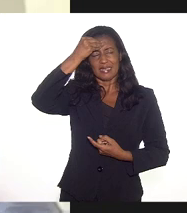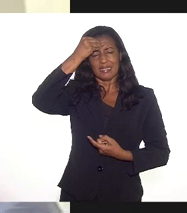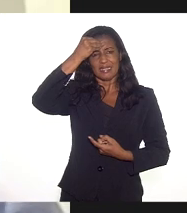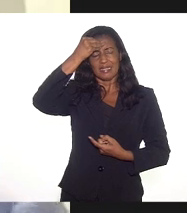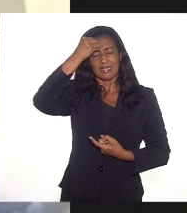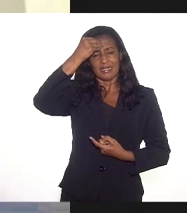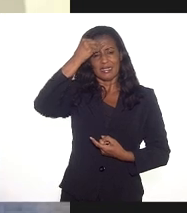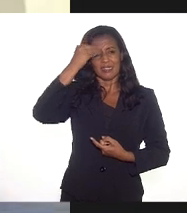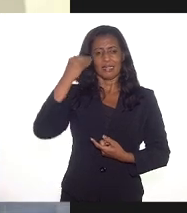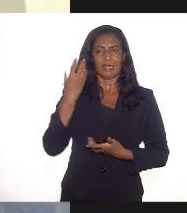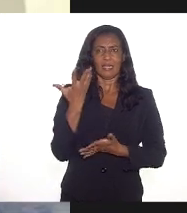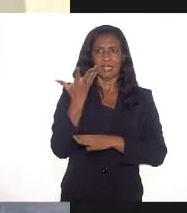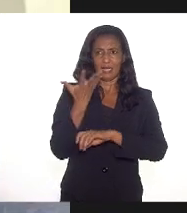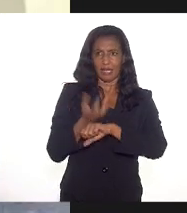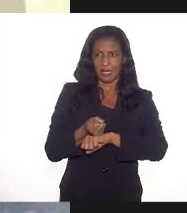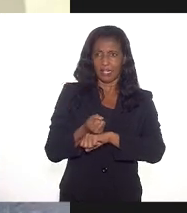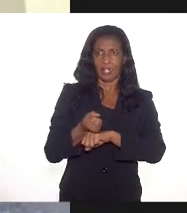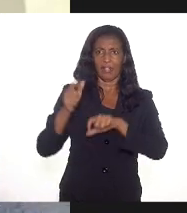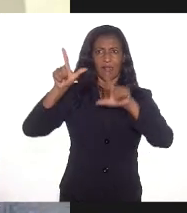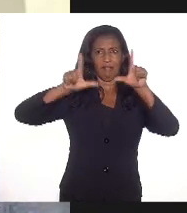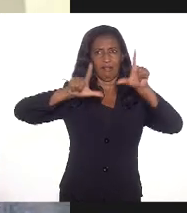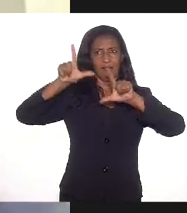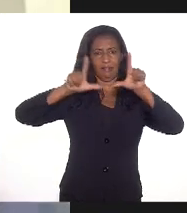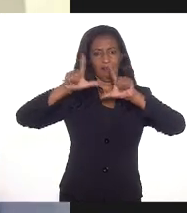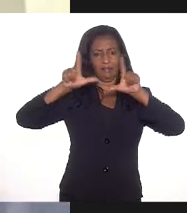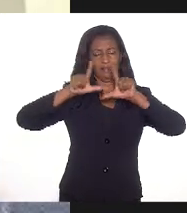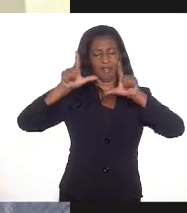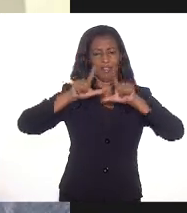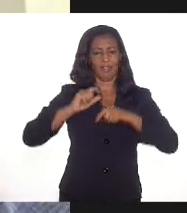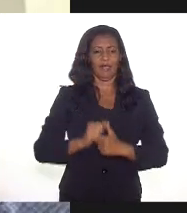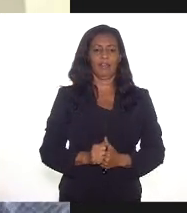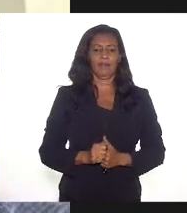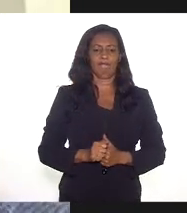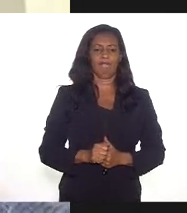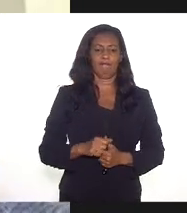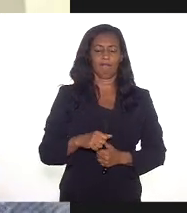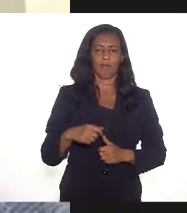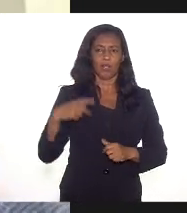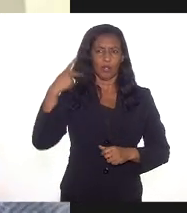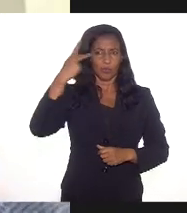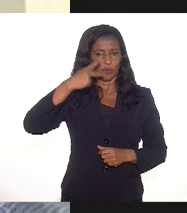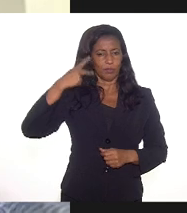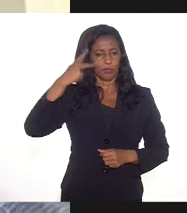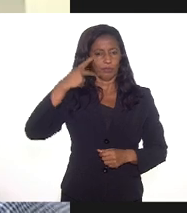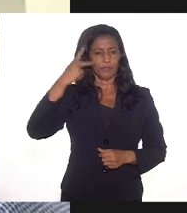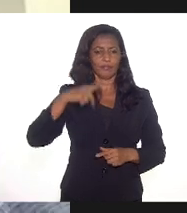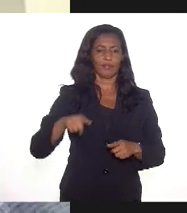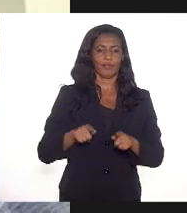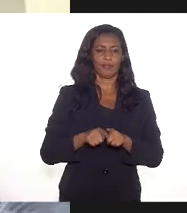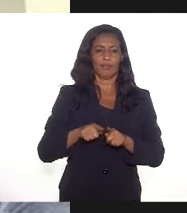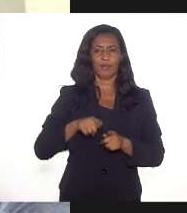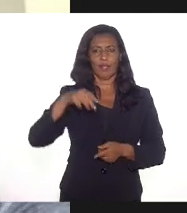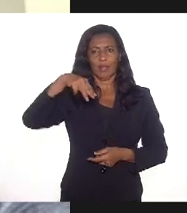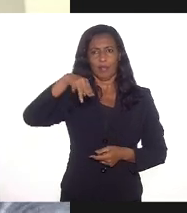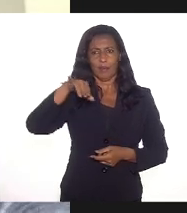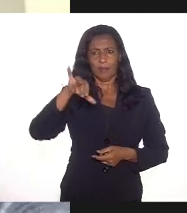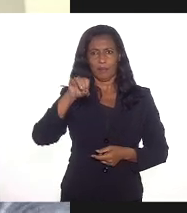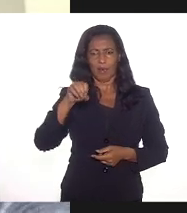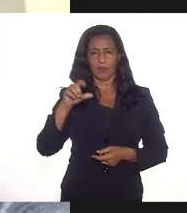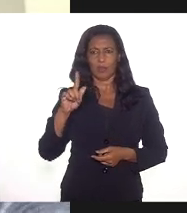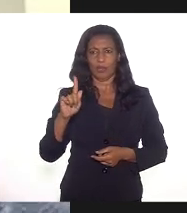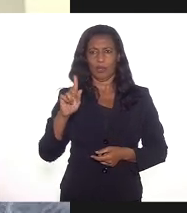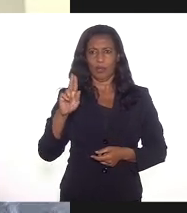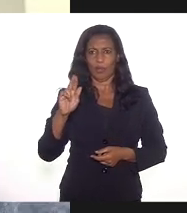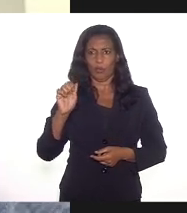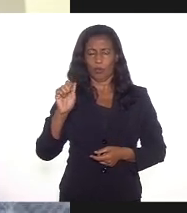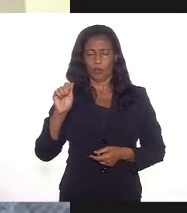fica gravado na memória de parlamentares como o deputado Márcio Gualberto,